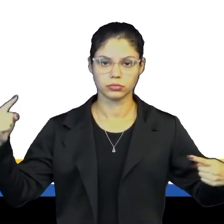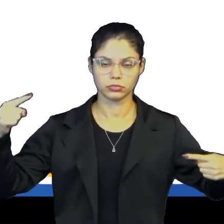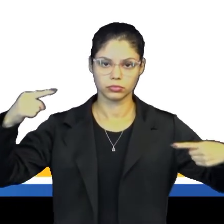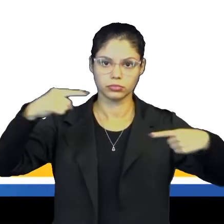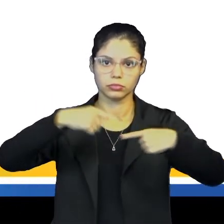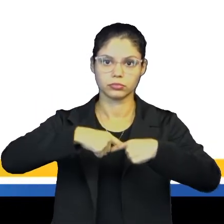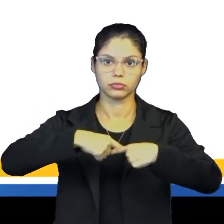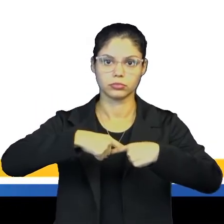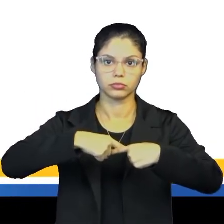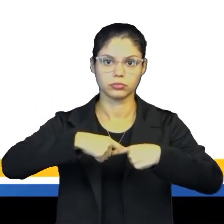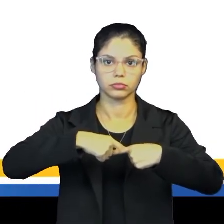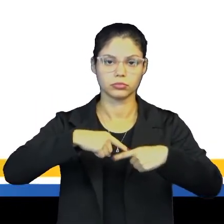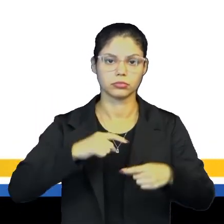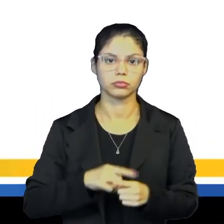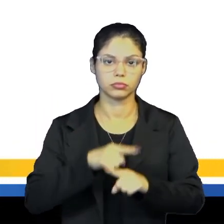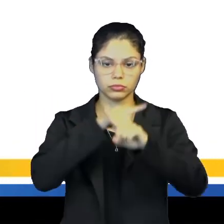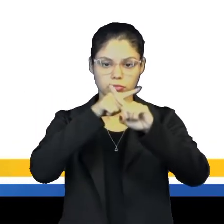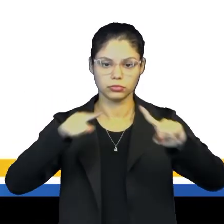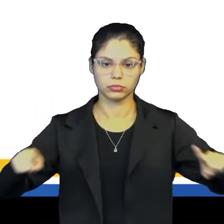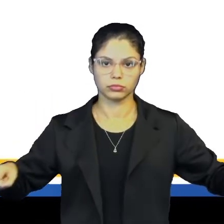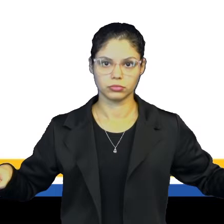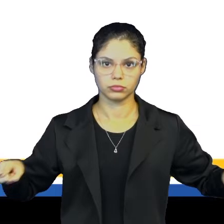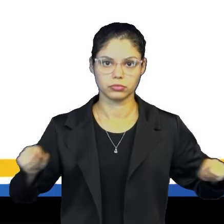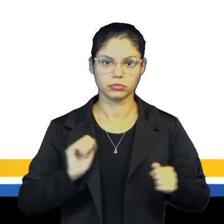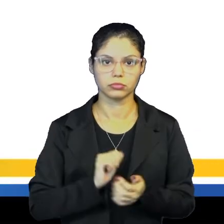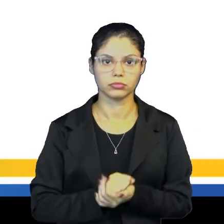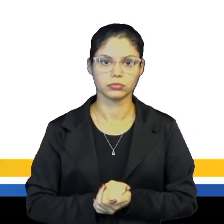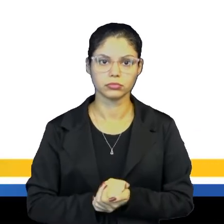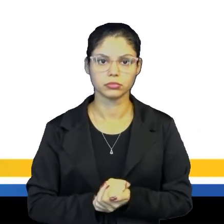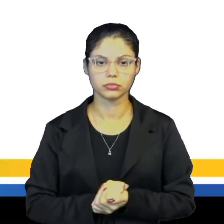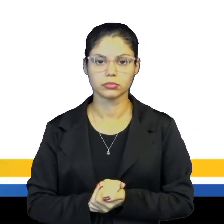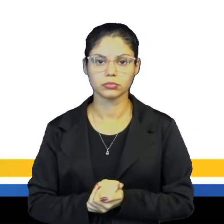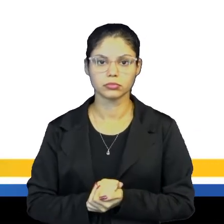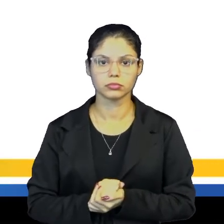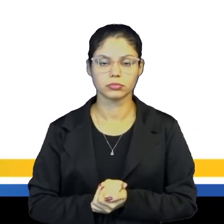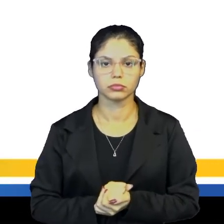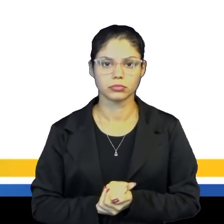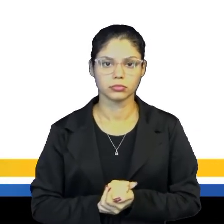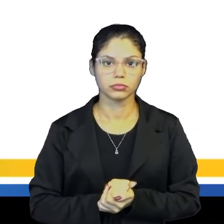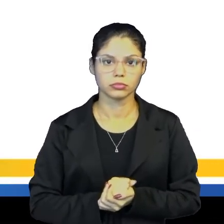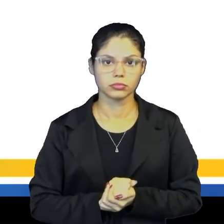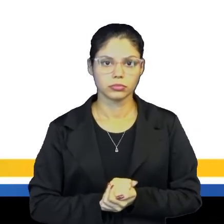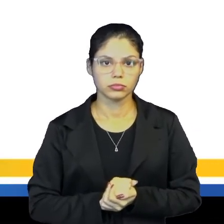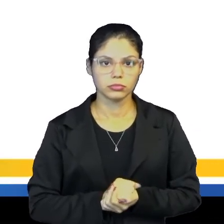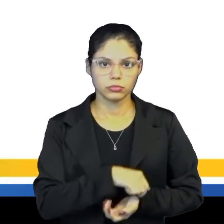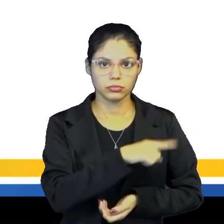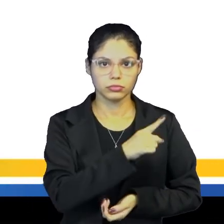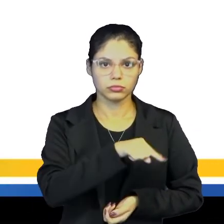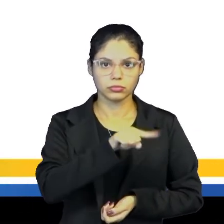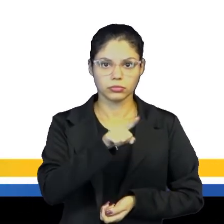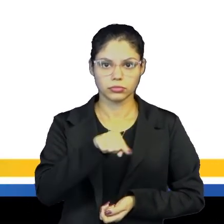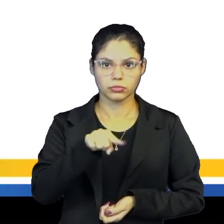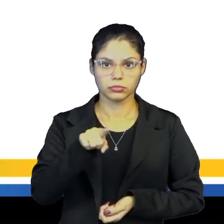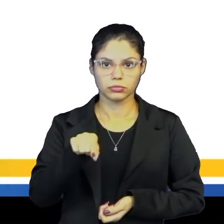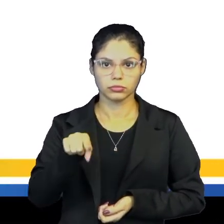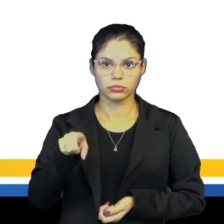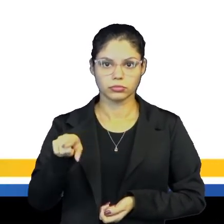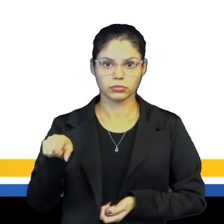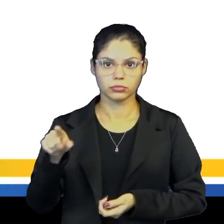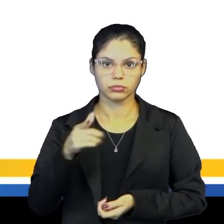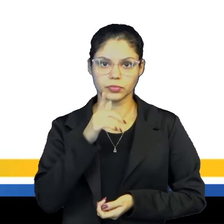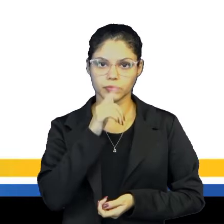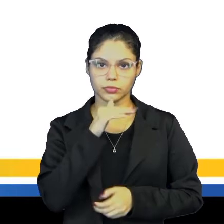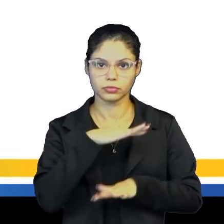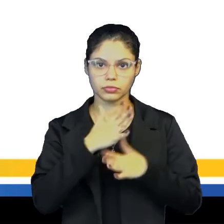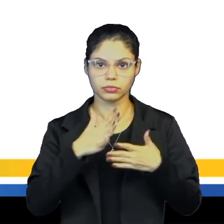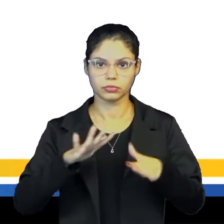ali, ó, que parece um X, né? Outras linhas parecem aí as ondulações da água do